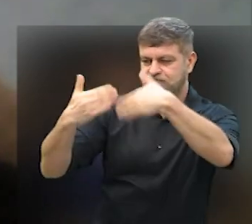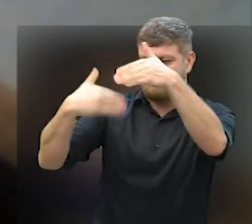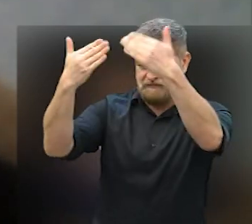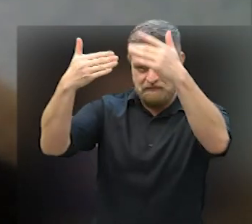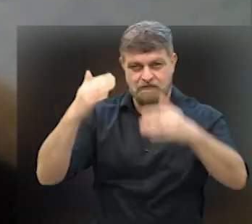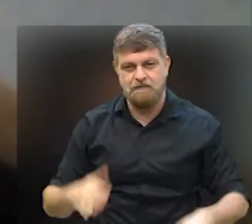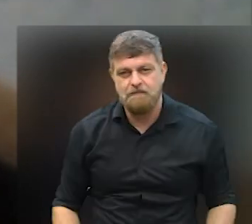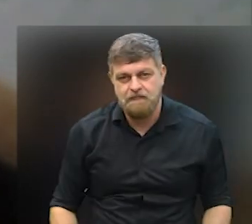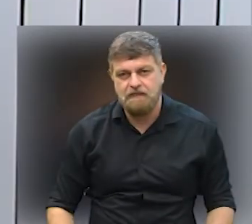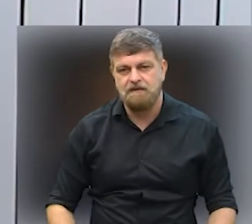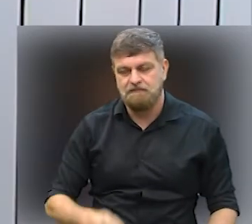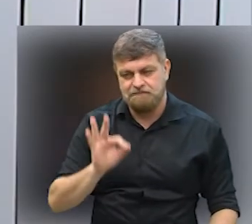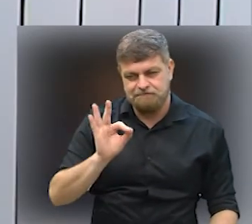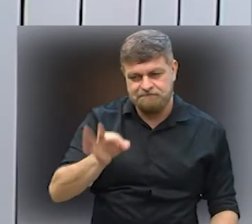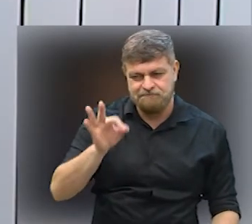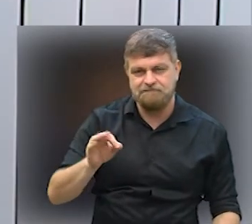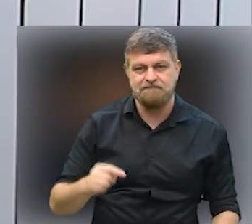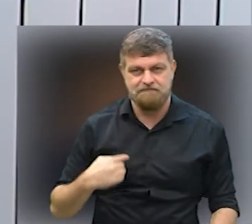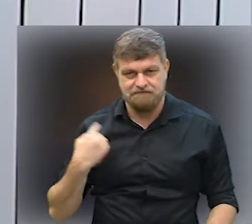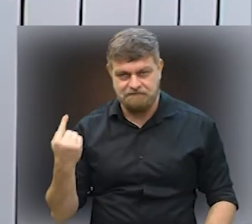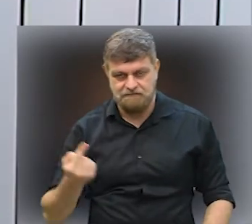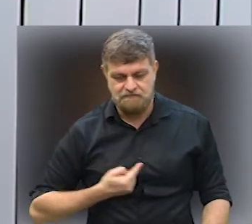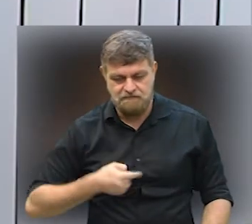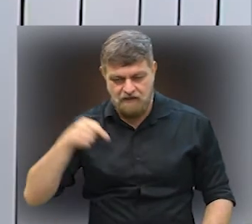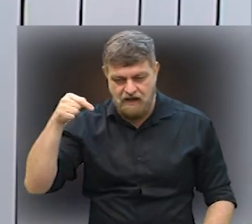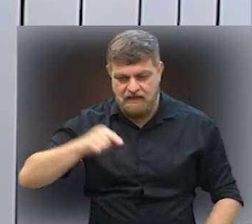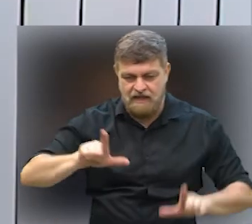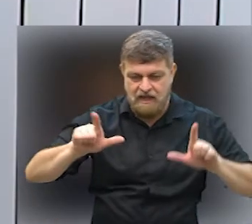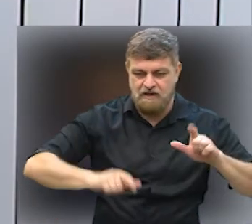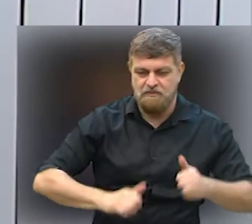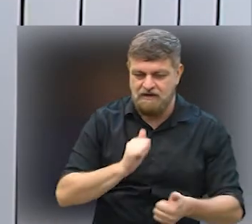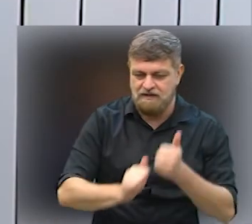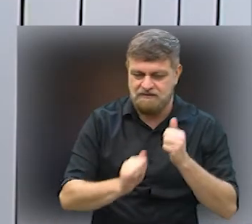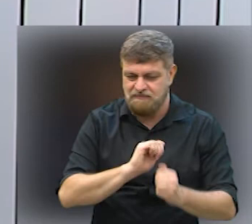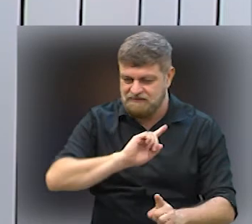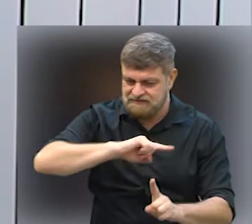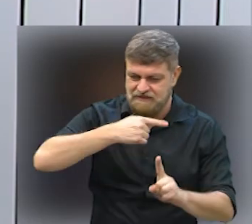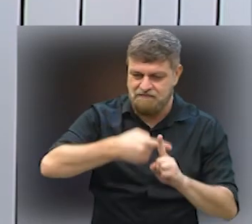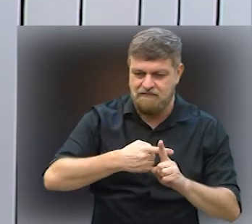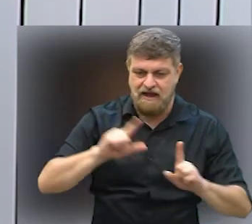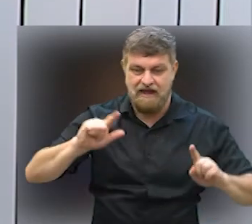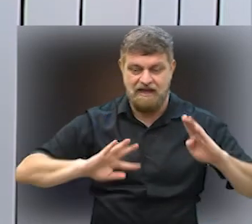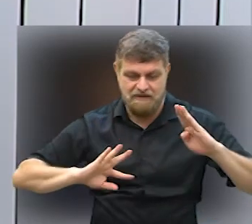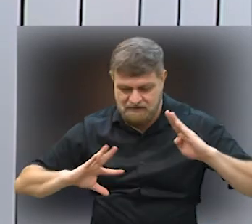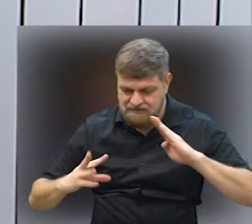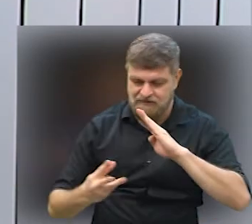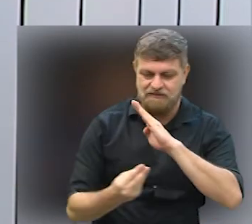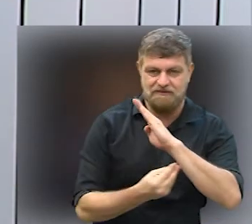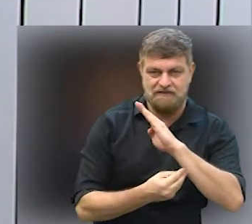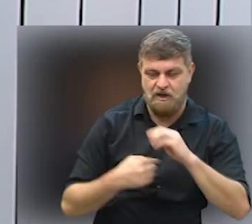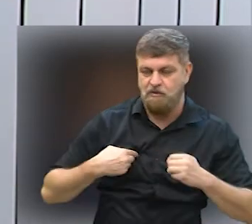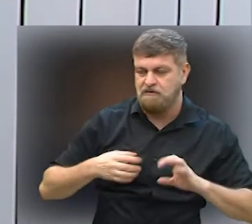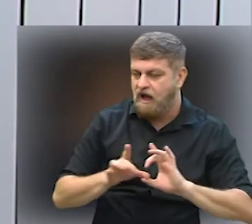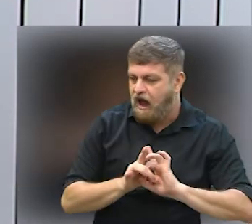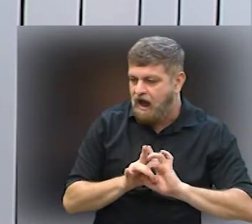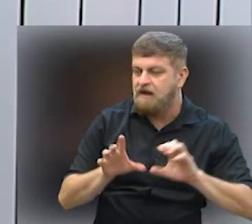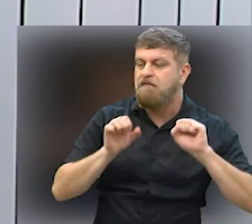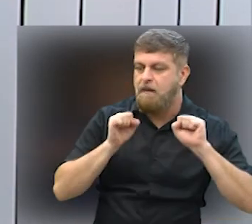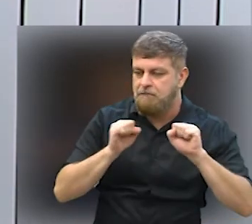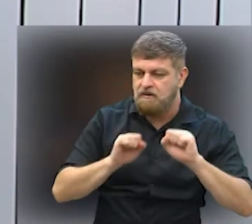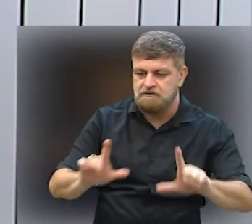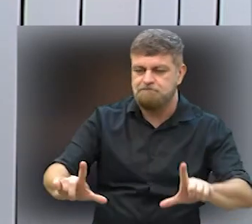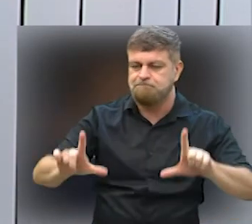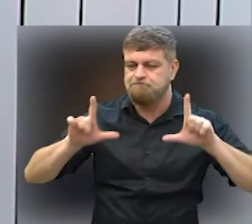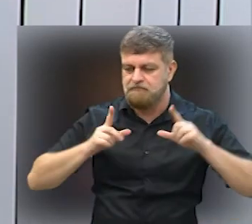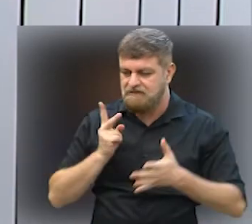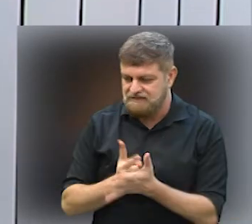mais. Com certeza, e saiba que as portas aqui do Mais Esportes, do Câmara Total, da TV Câmara Campinas estão abertas.